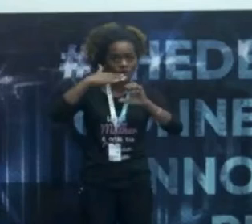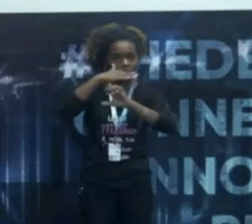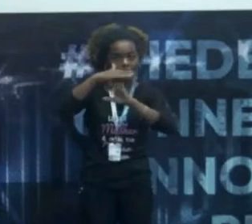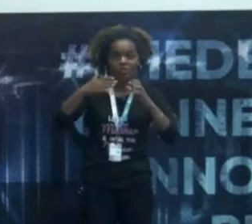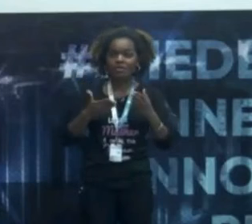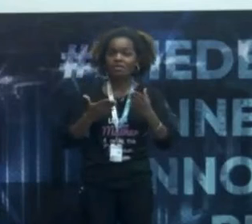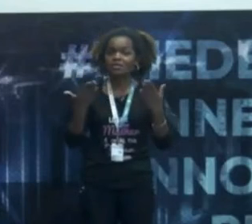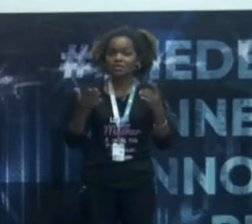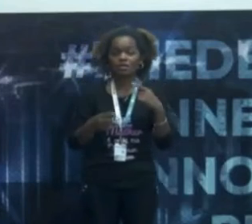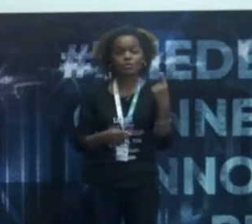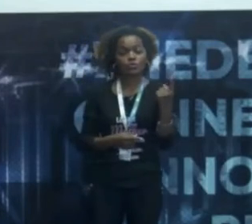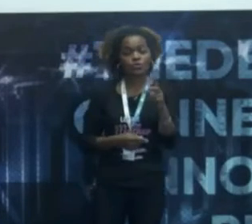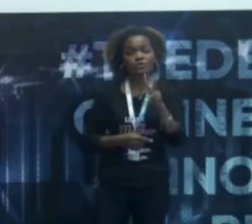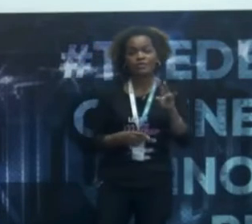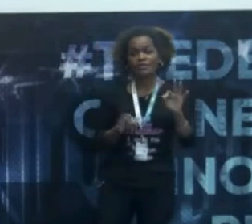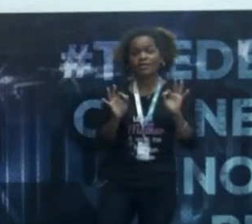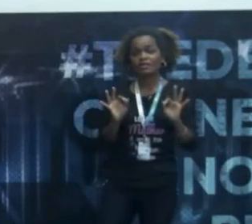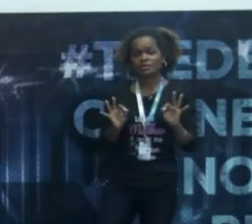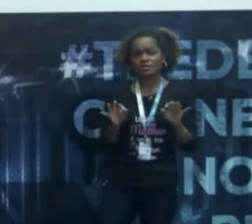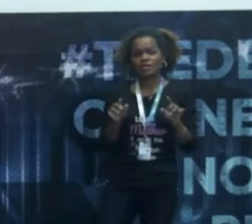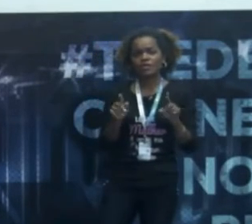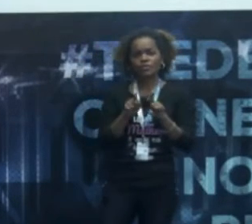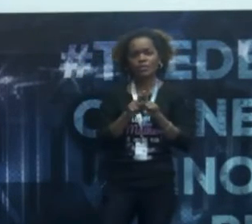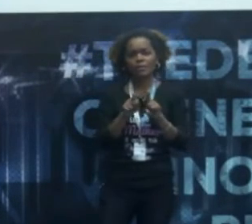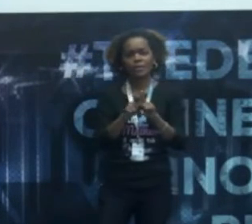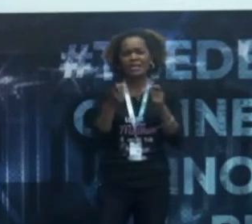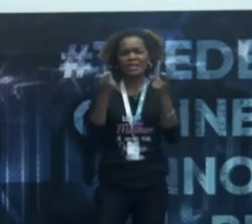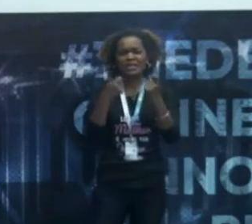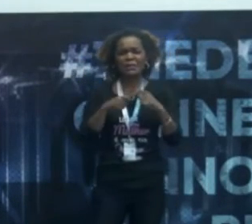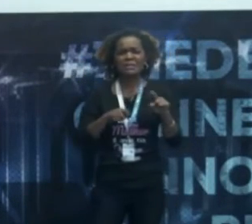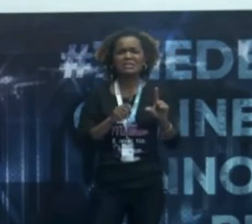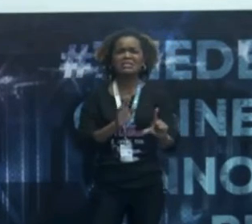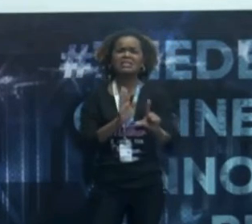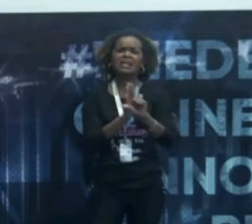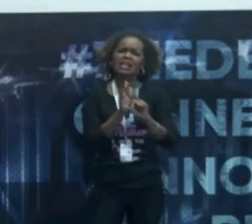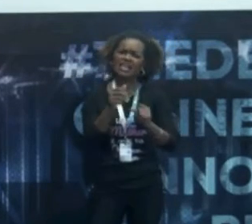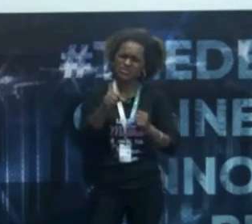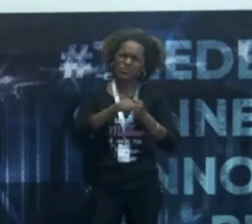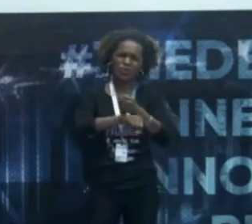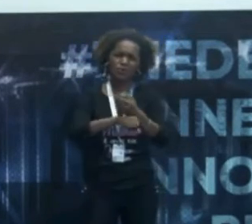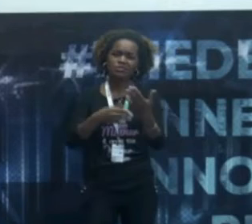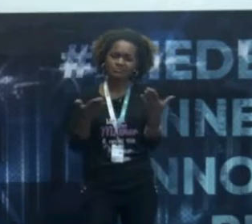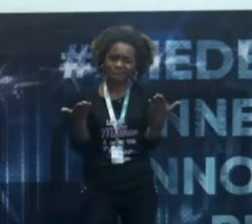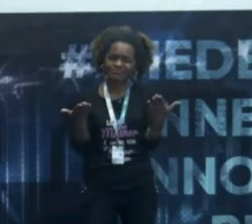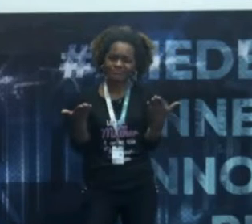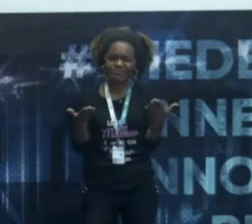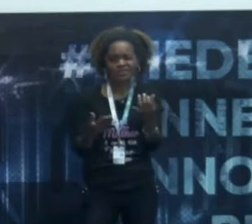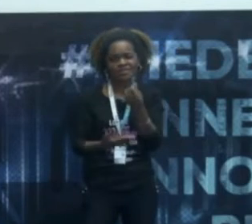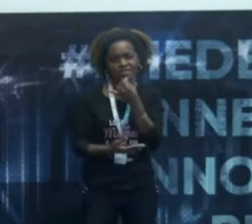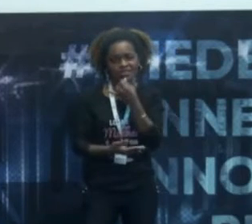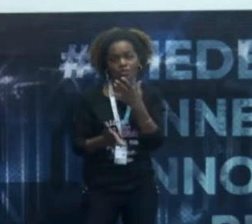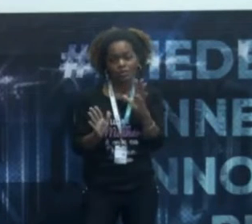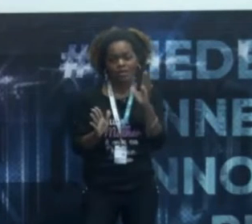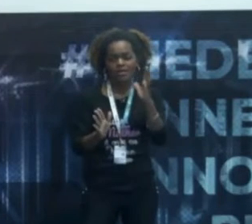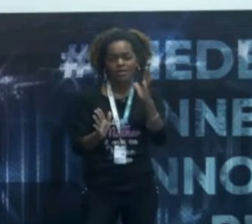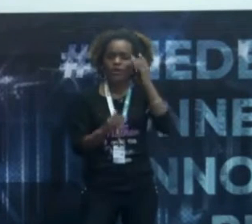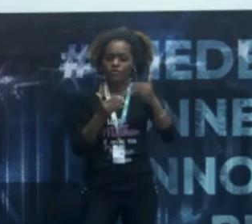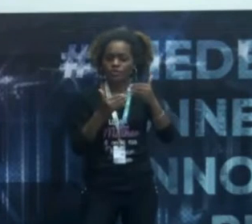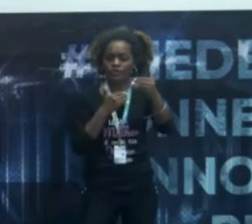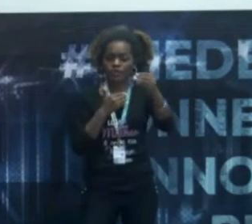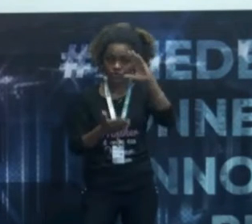vai ter essa... Não precisa mais de uma lei de cota, né? Mas eu acredito, sim, que hoje em